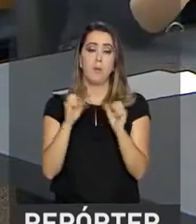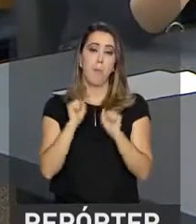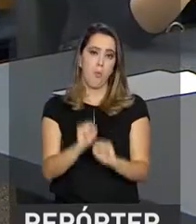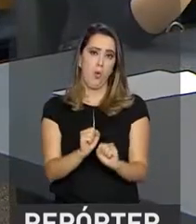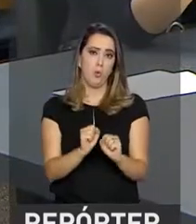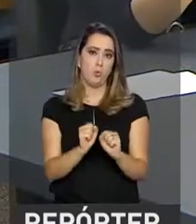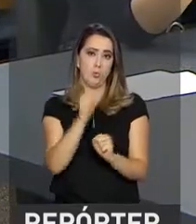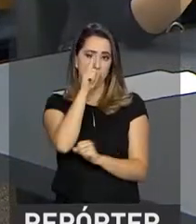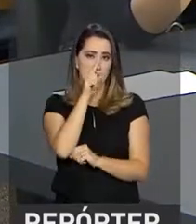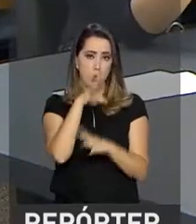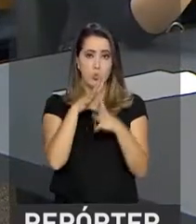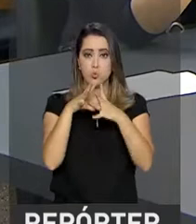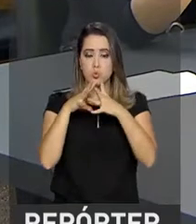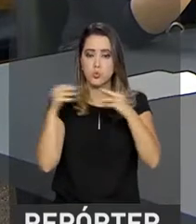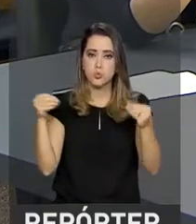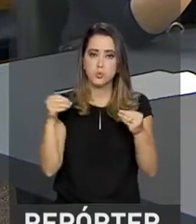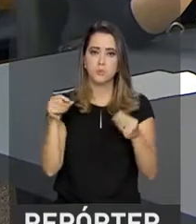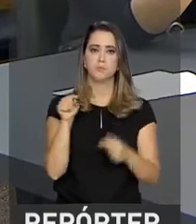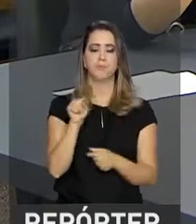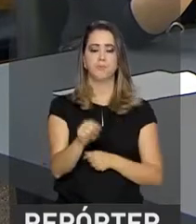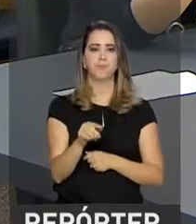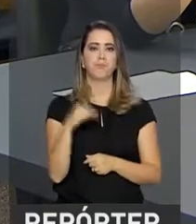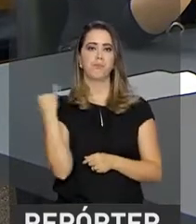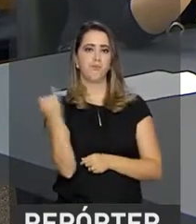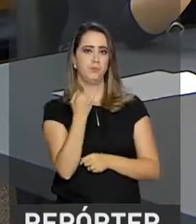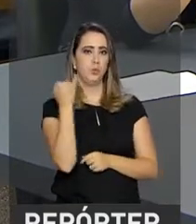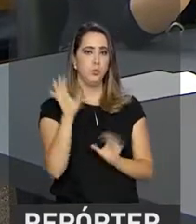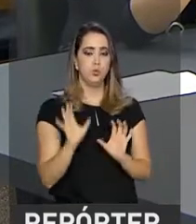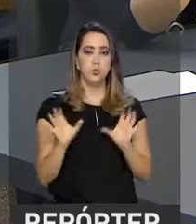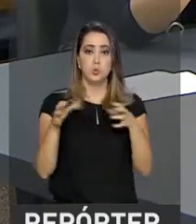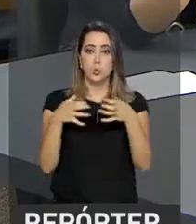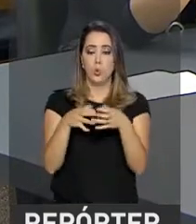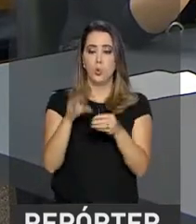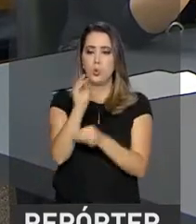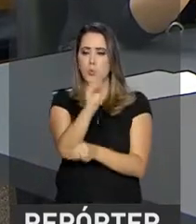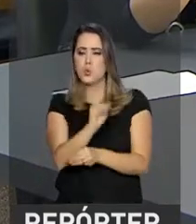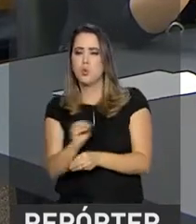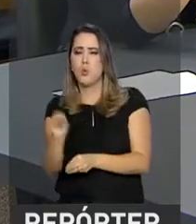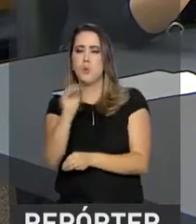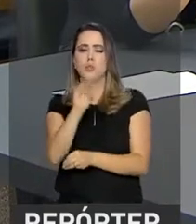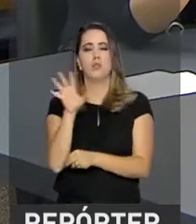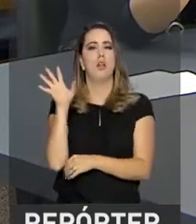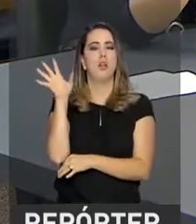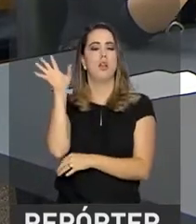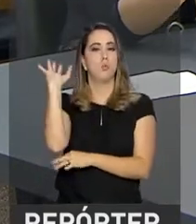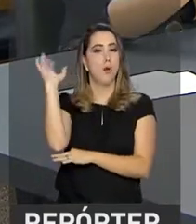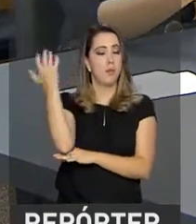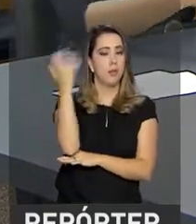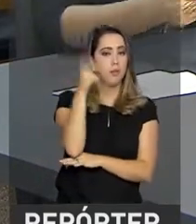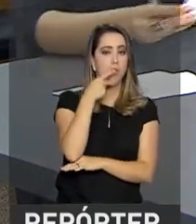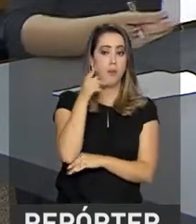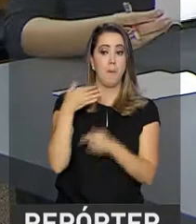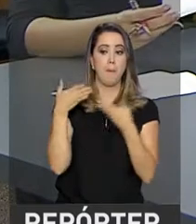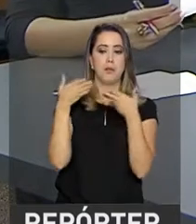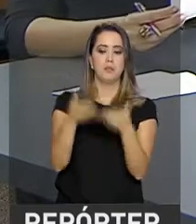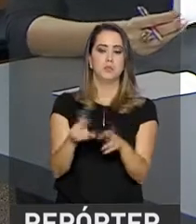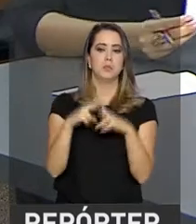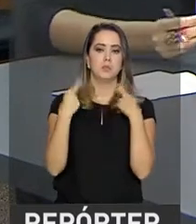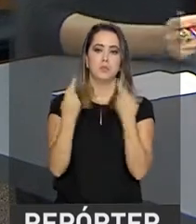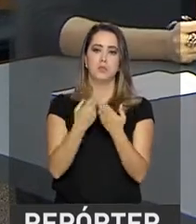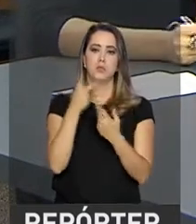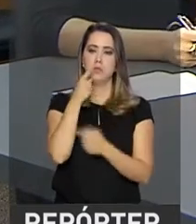a presidente da mission blur uma importante organização internacional de preservação participou da reunião e segundo